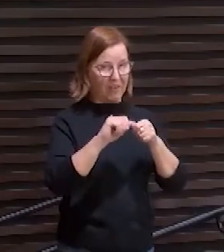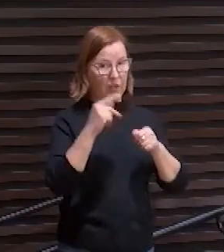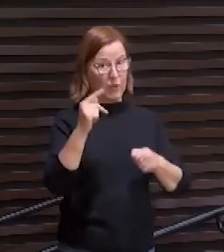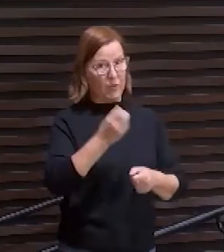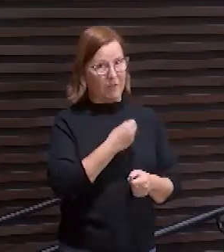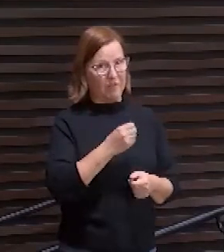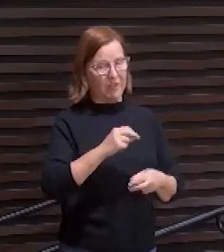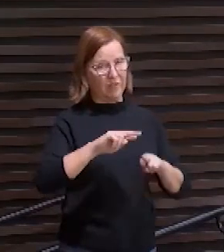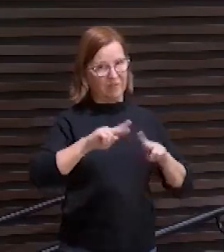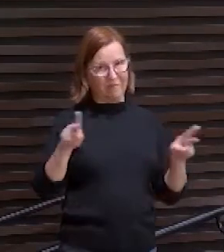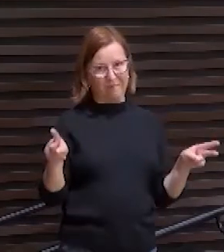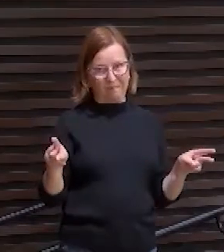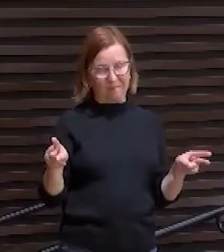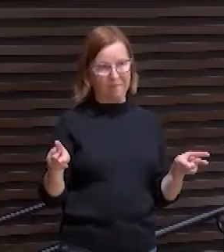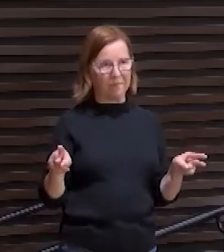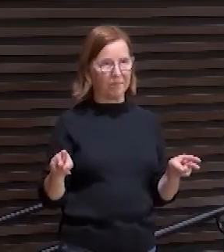diferente.